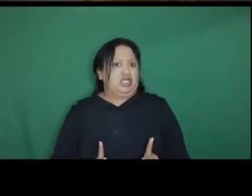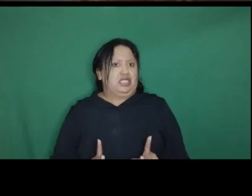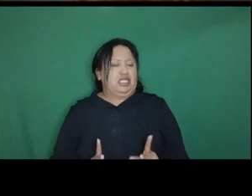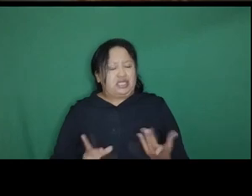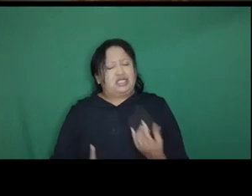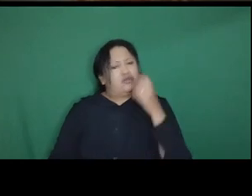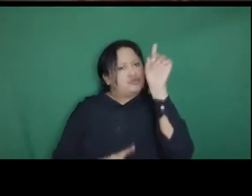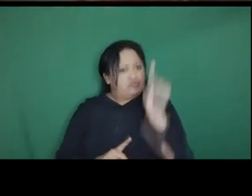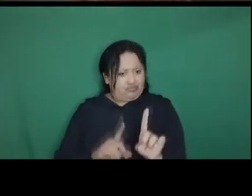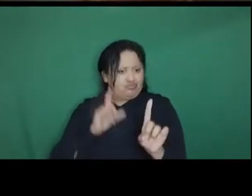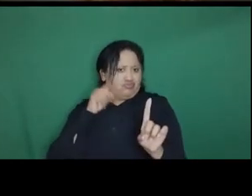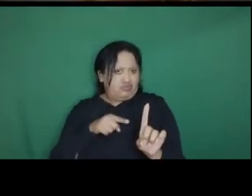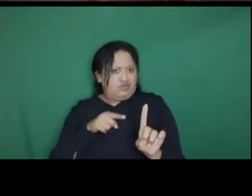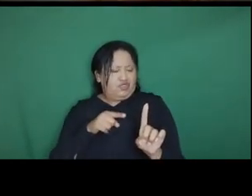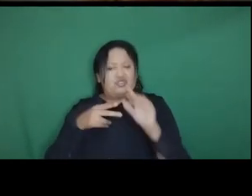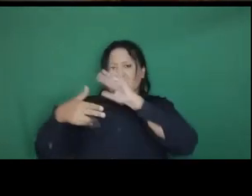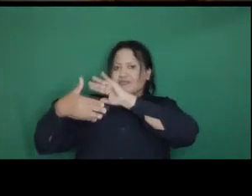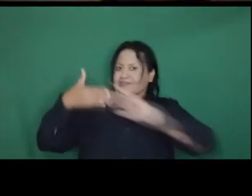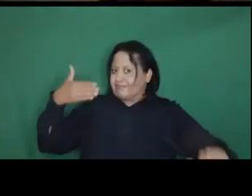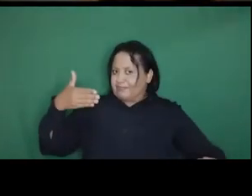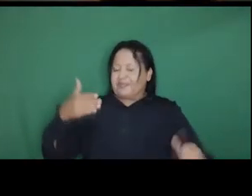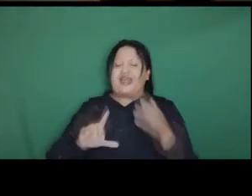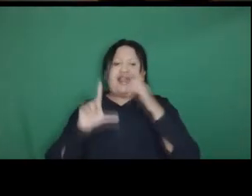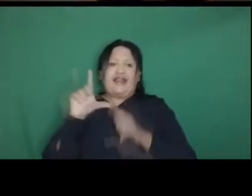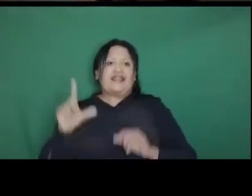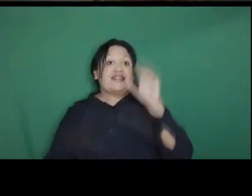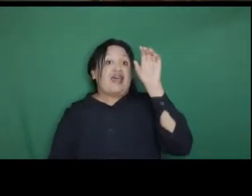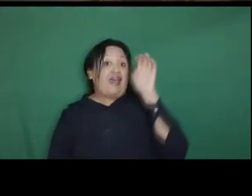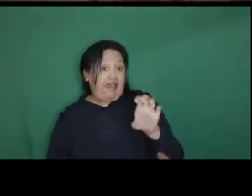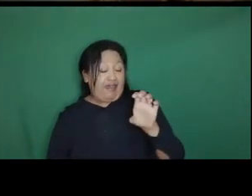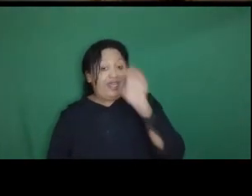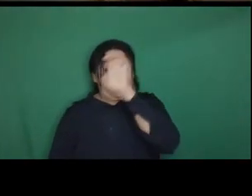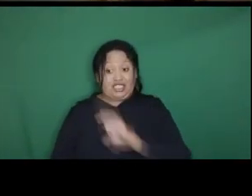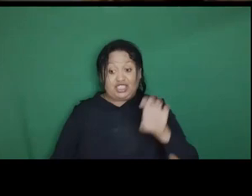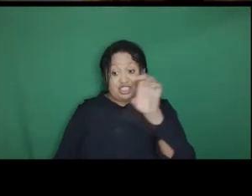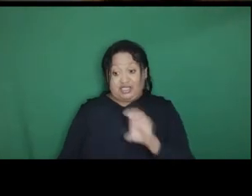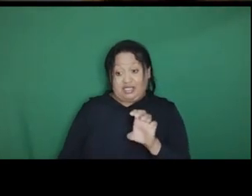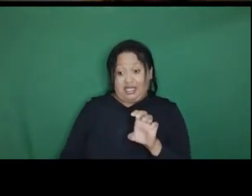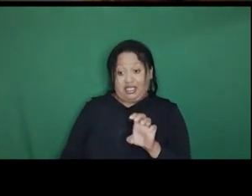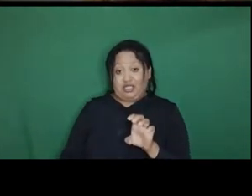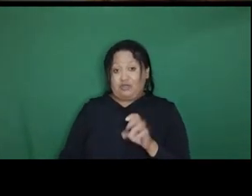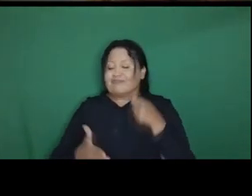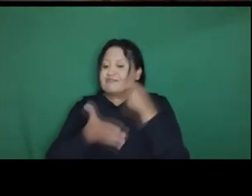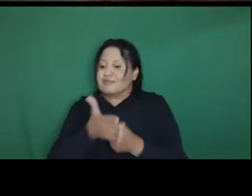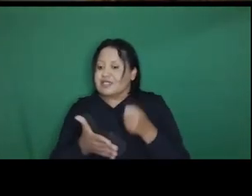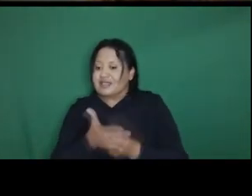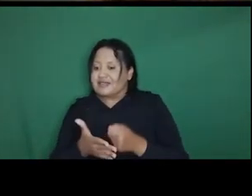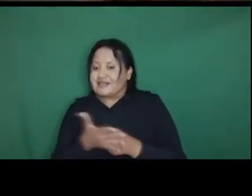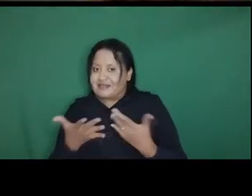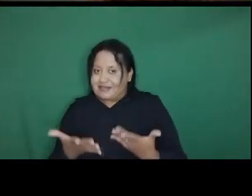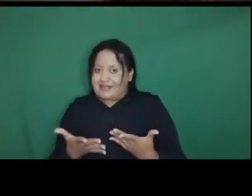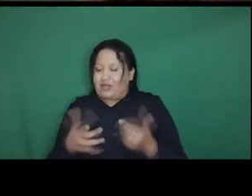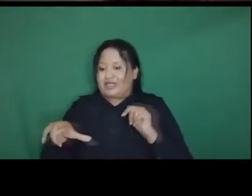exploração proletariado ideologia a gente tá vendo é estado né então a gente fica aí